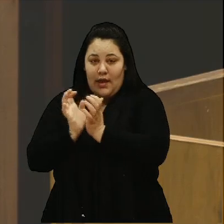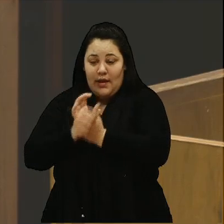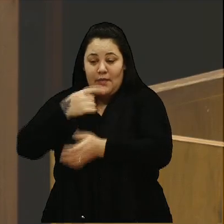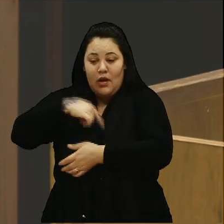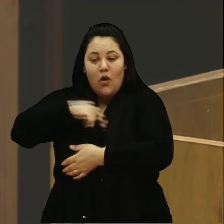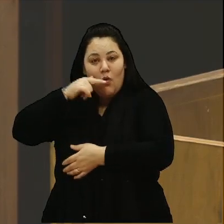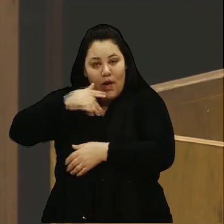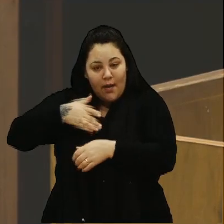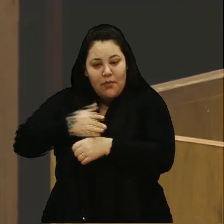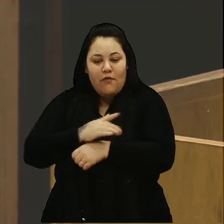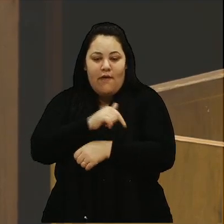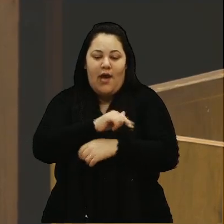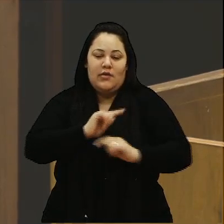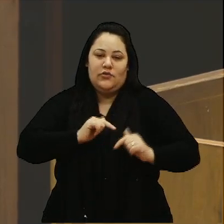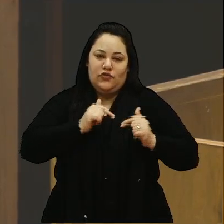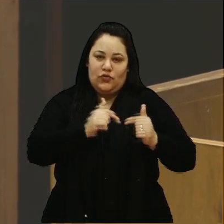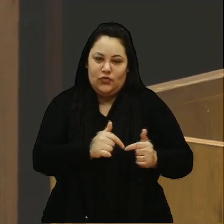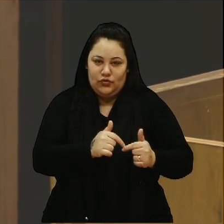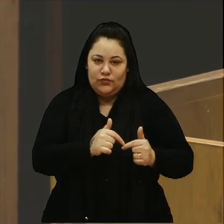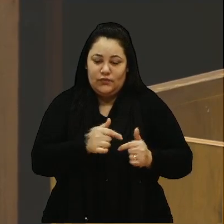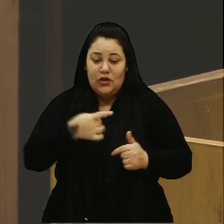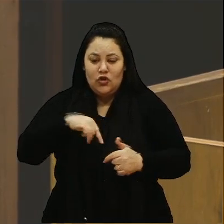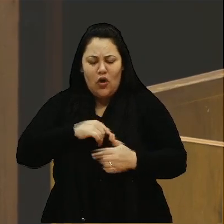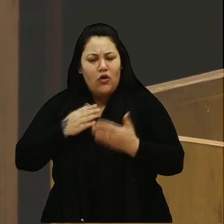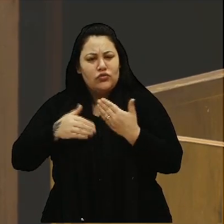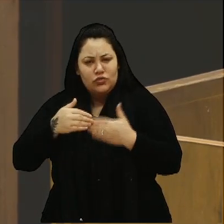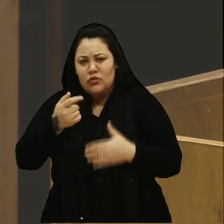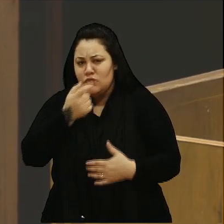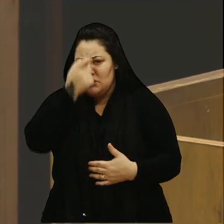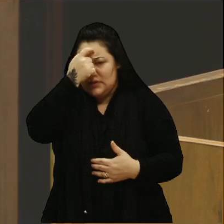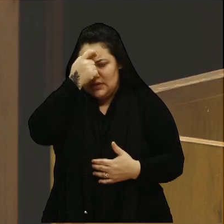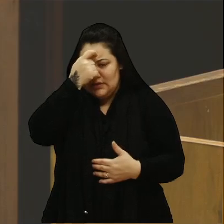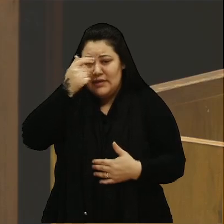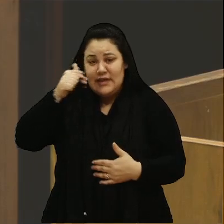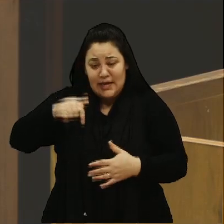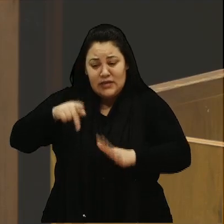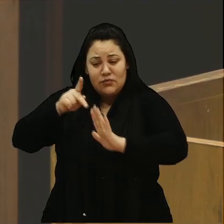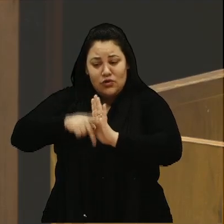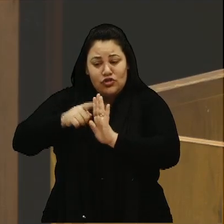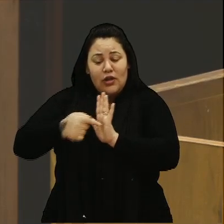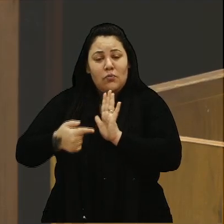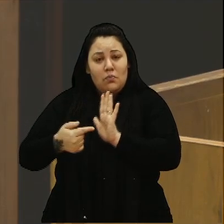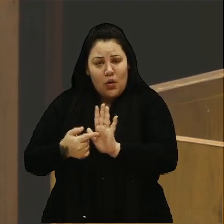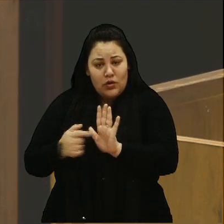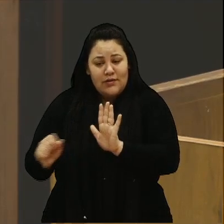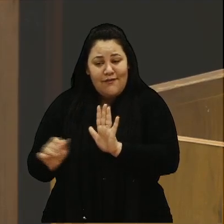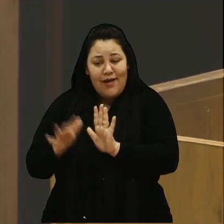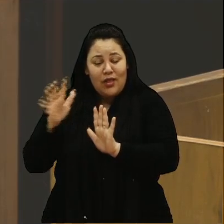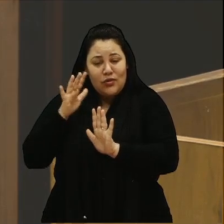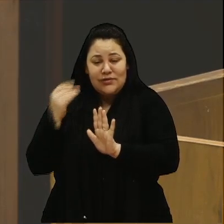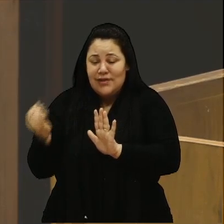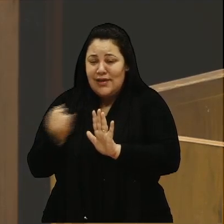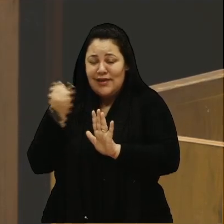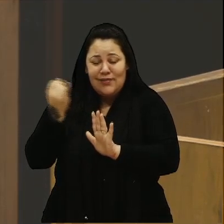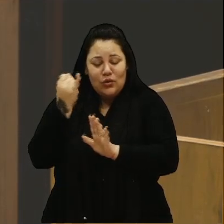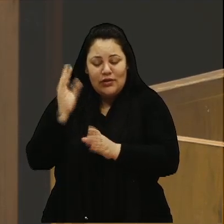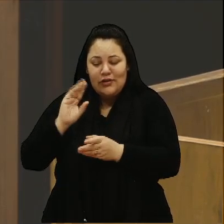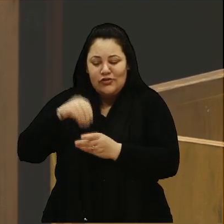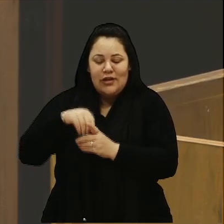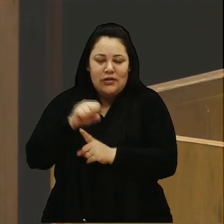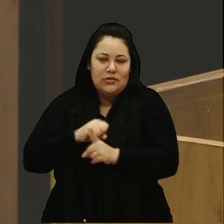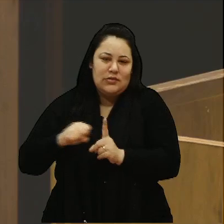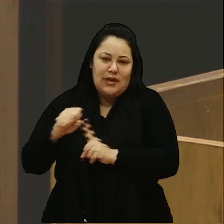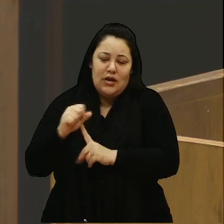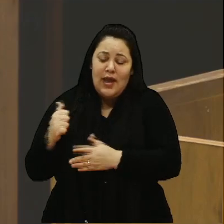esta iniciativa, conscientes de que ela reforça valores fundamentais de nossa sociedade e contribui para